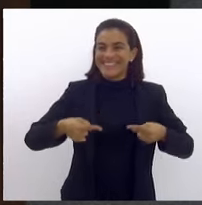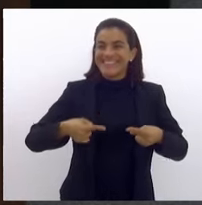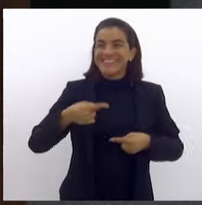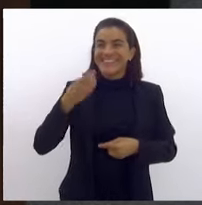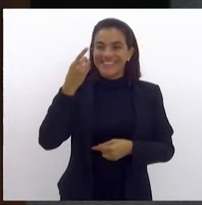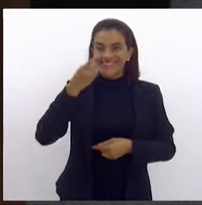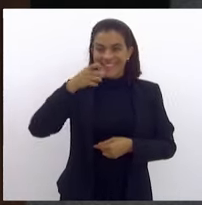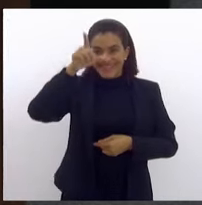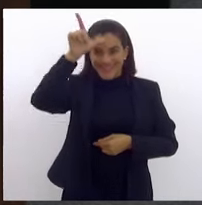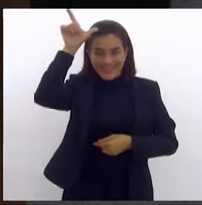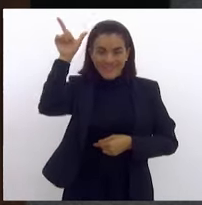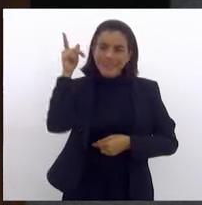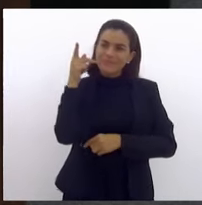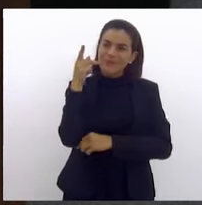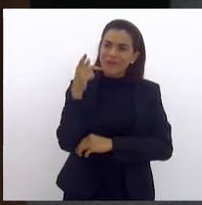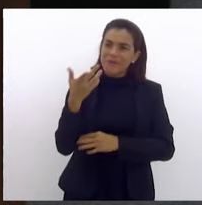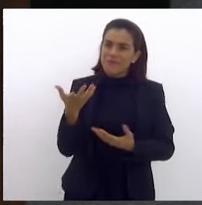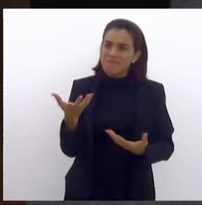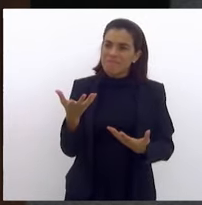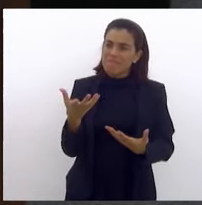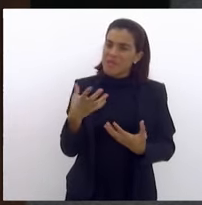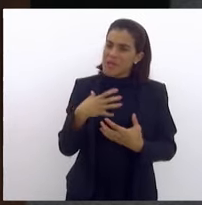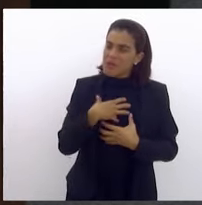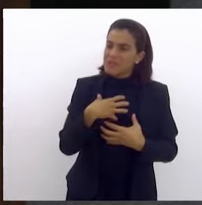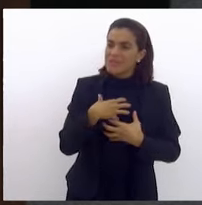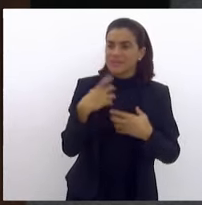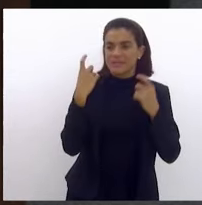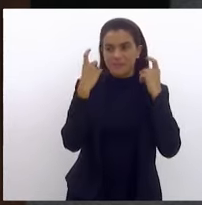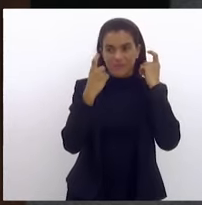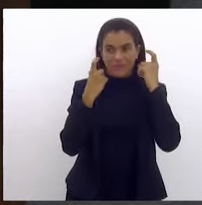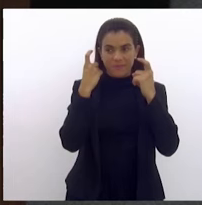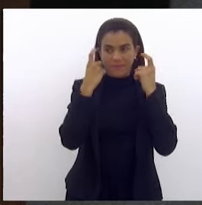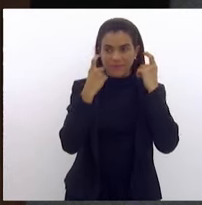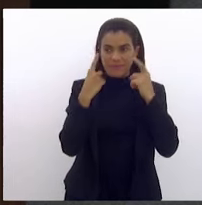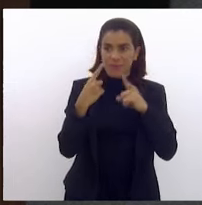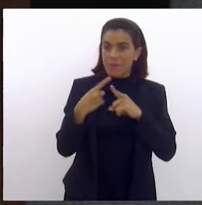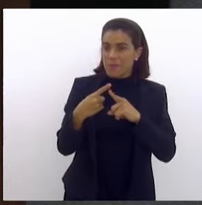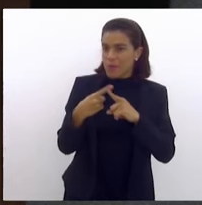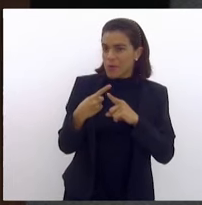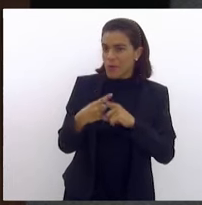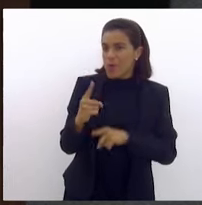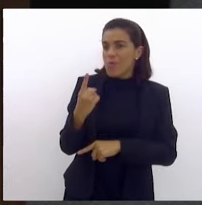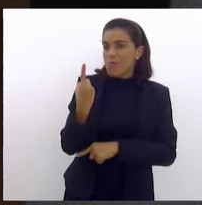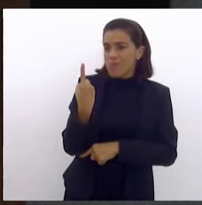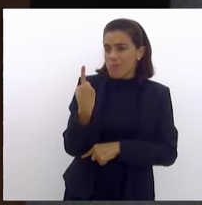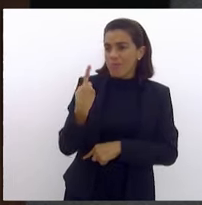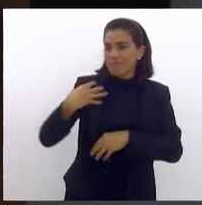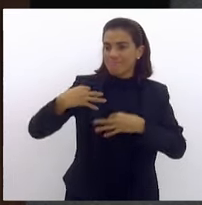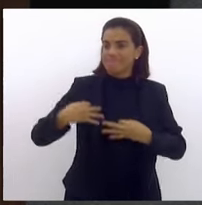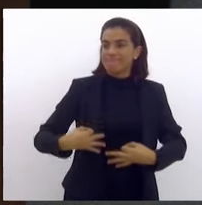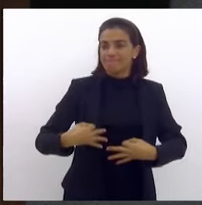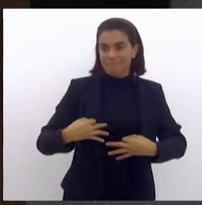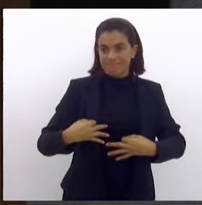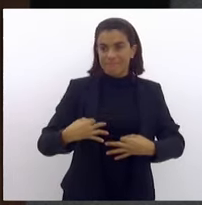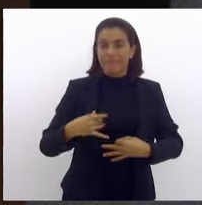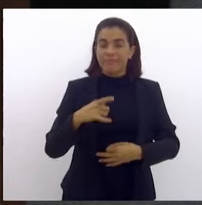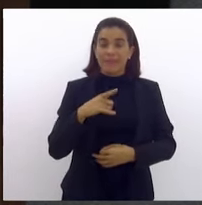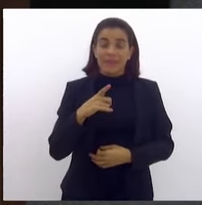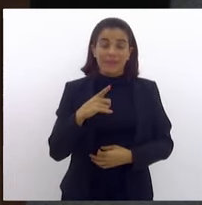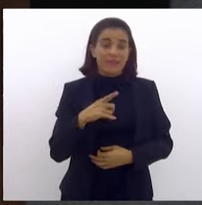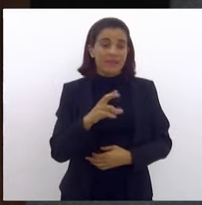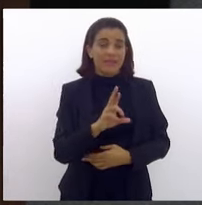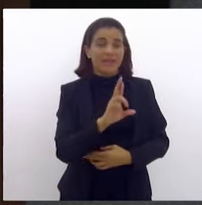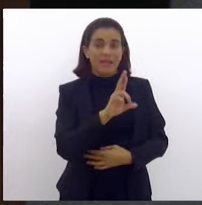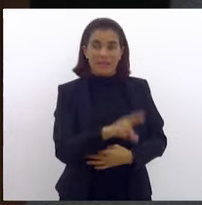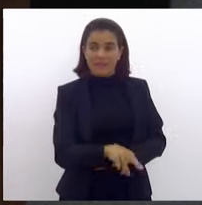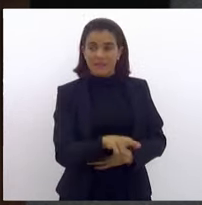e realmente fiquei muito preocupado, porque uma coisa é certa, tem razão